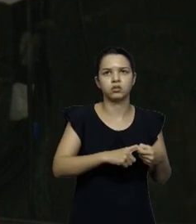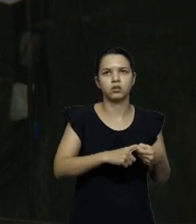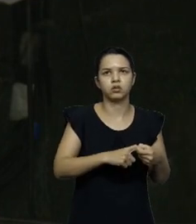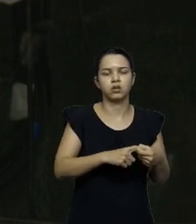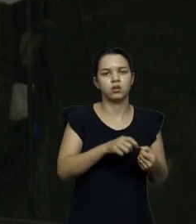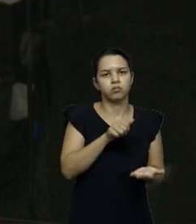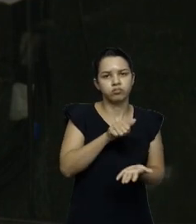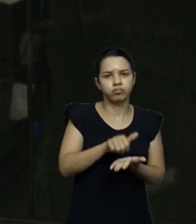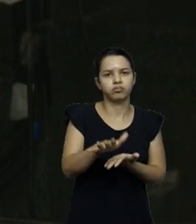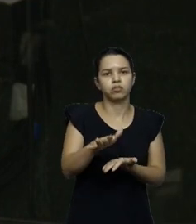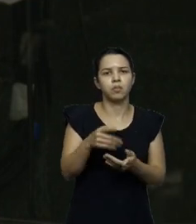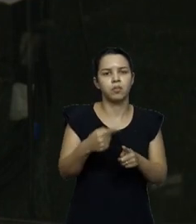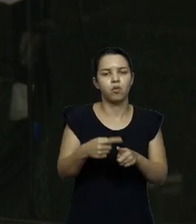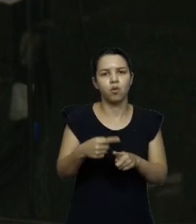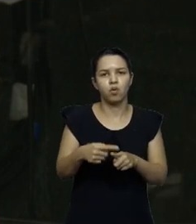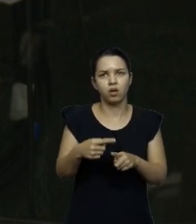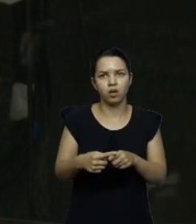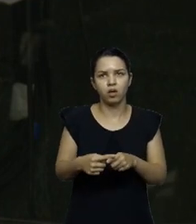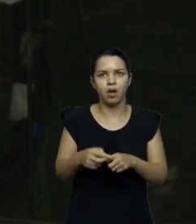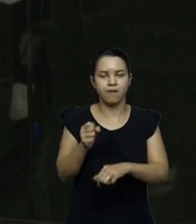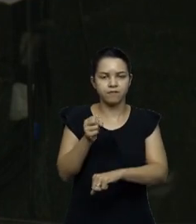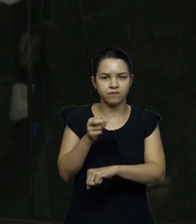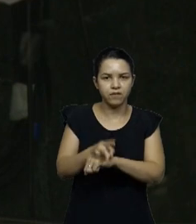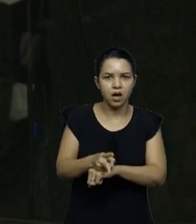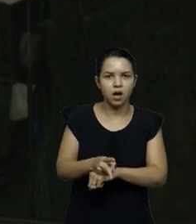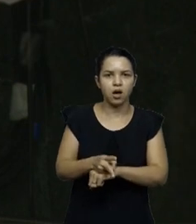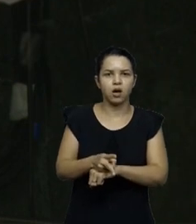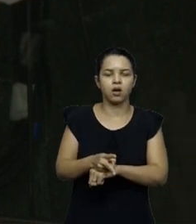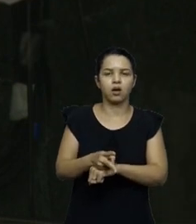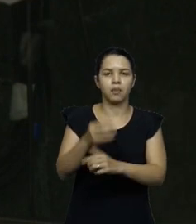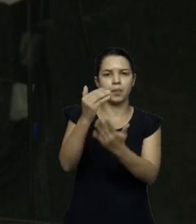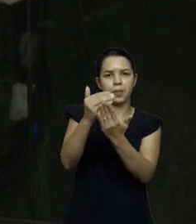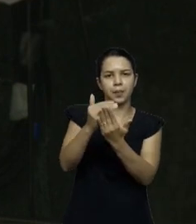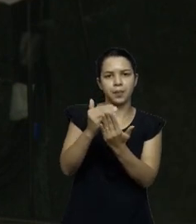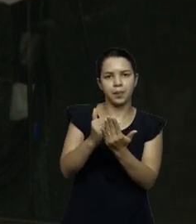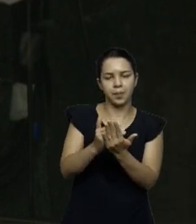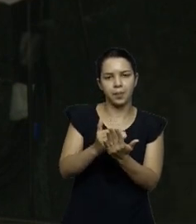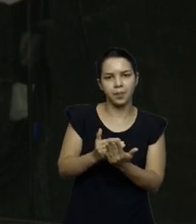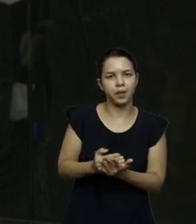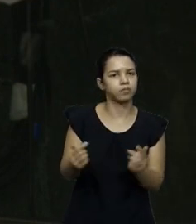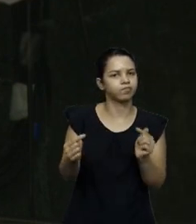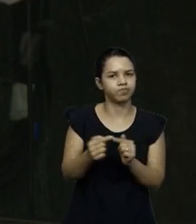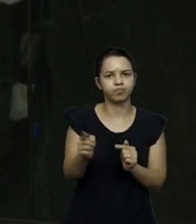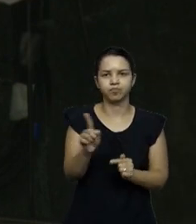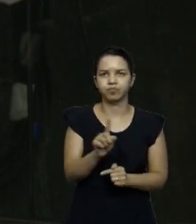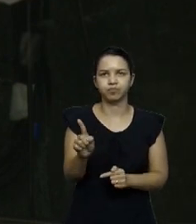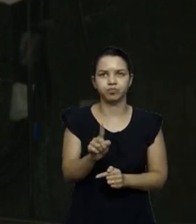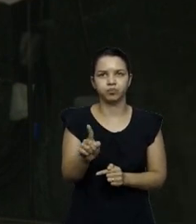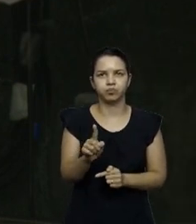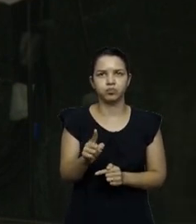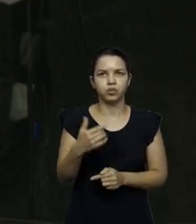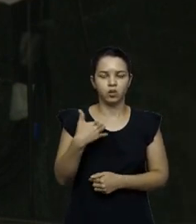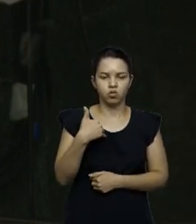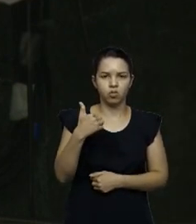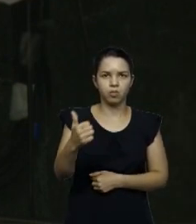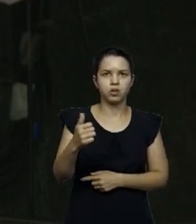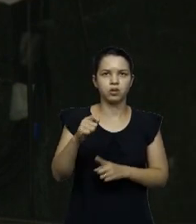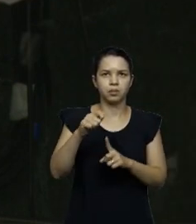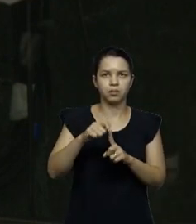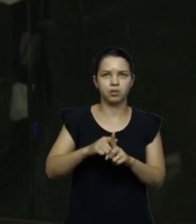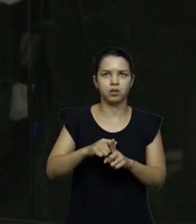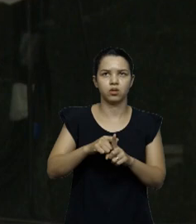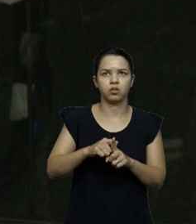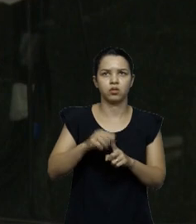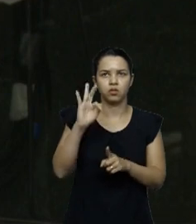os requisitos que segundo Eles teriam que estar lá que tá no edital eu fui chamada a primeira em fevereiro para